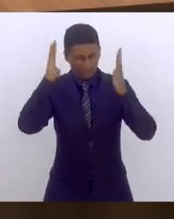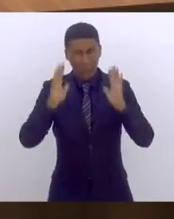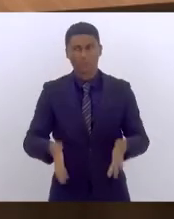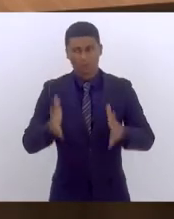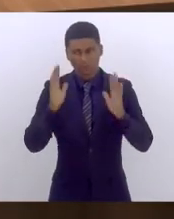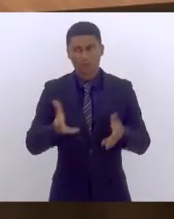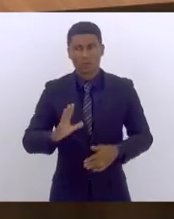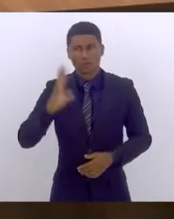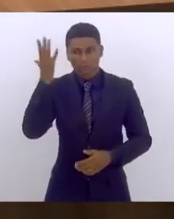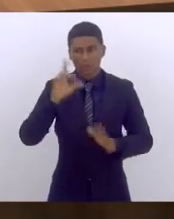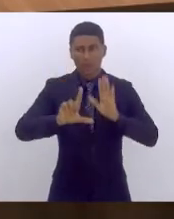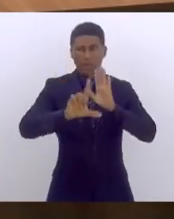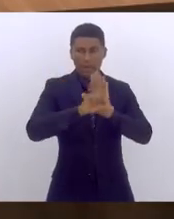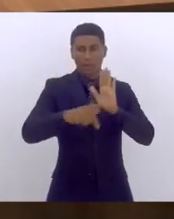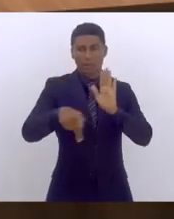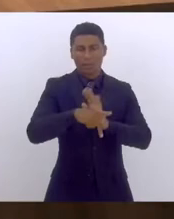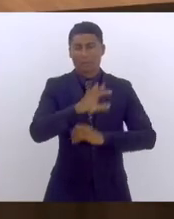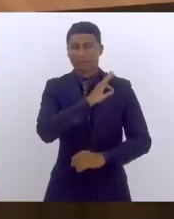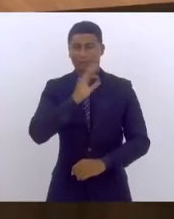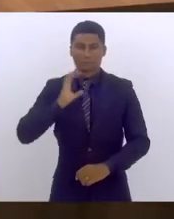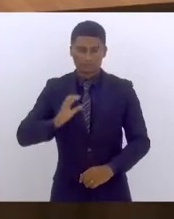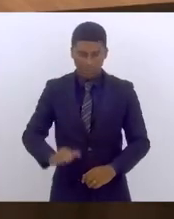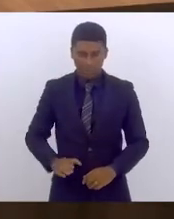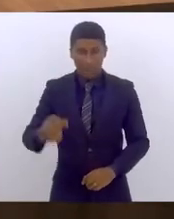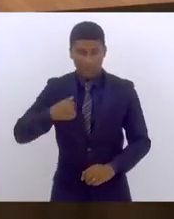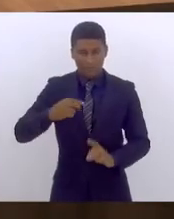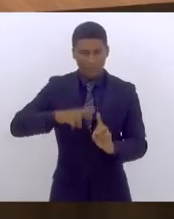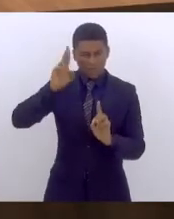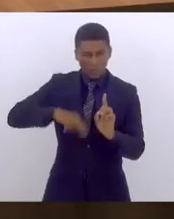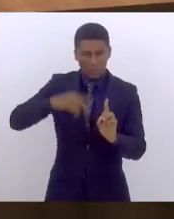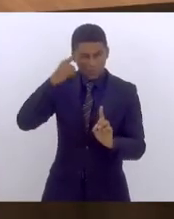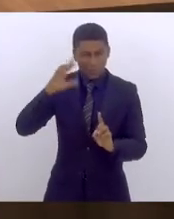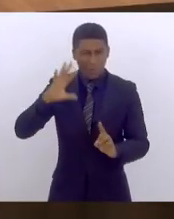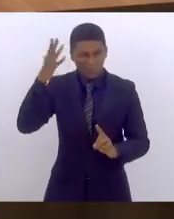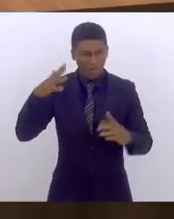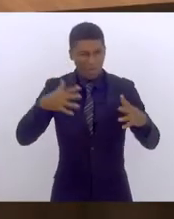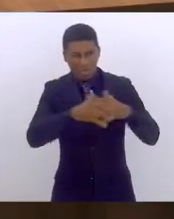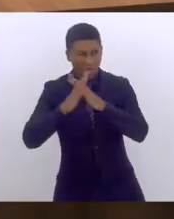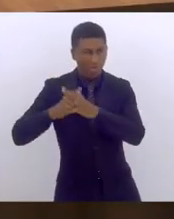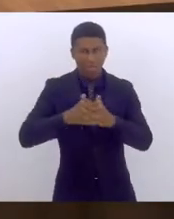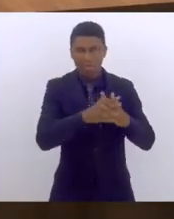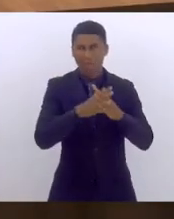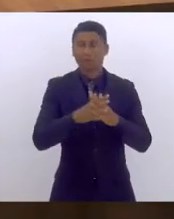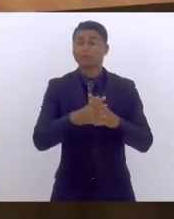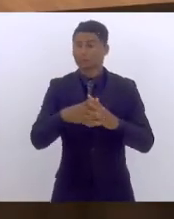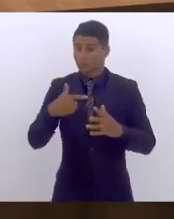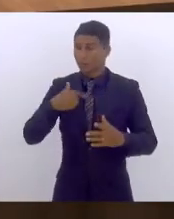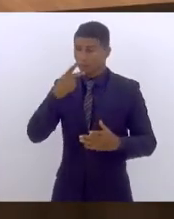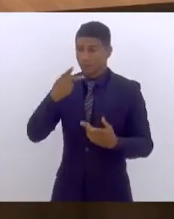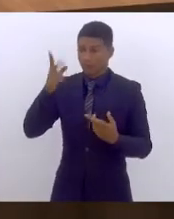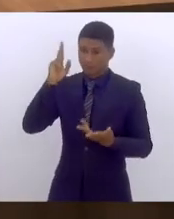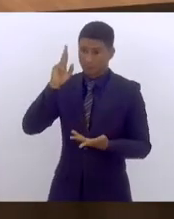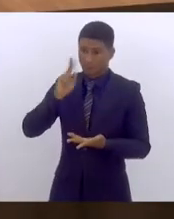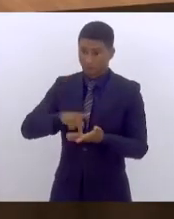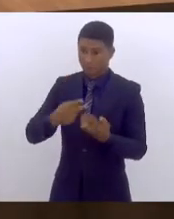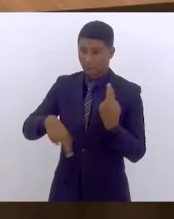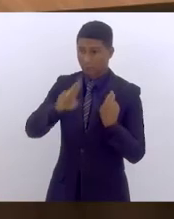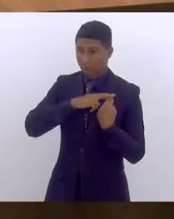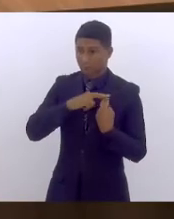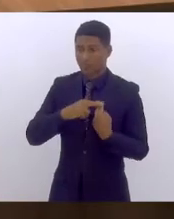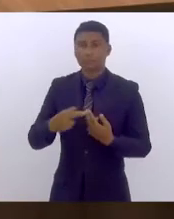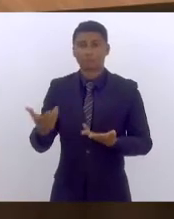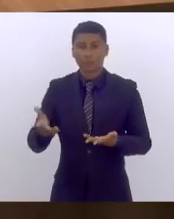na lei orgânica da Polícia Civil, da qual eu tive a honra de ser relator, já fica aqui desde já afirmado o compromisso que nós vamos derrubar o